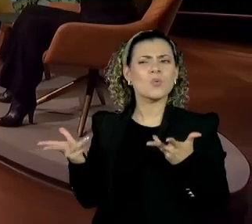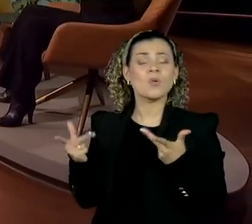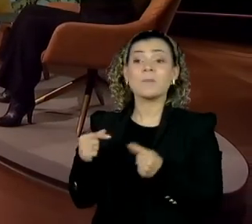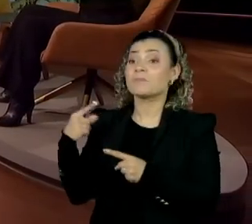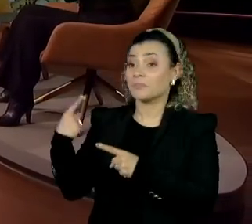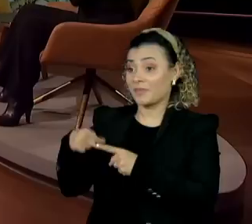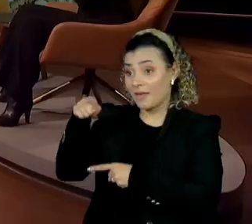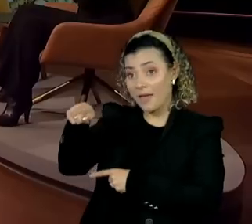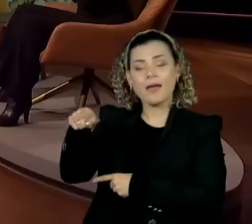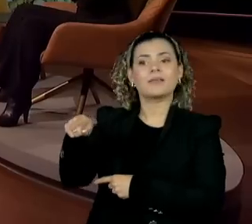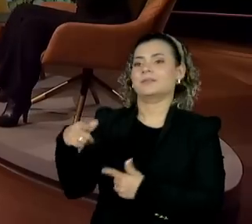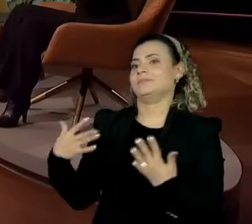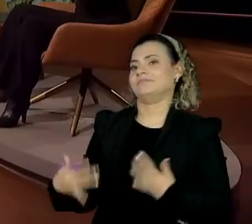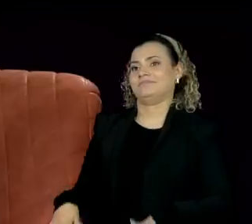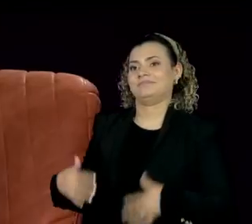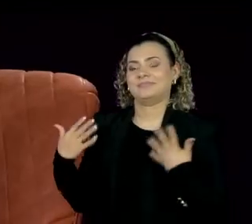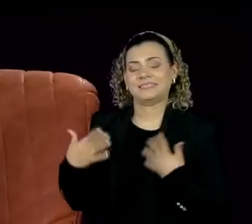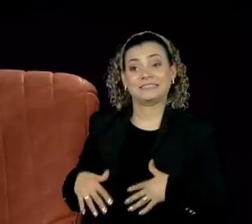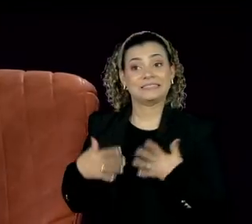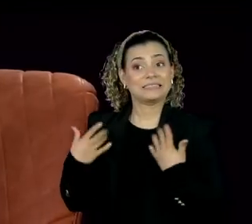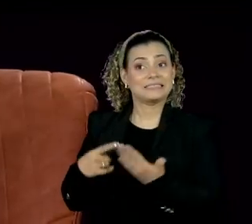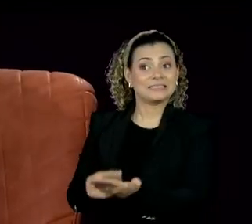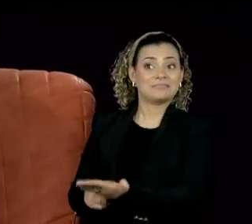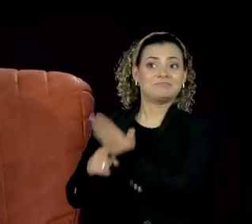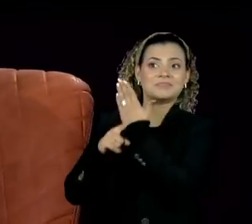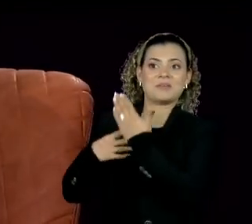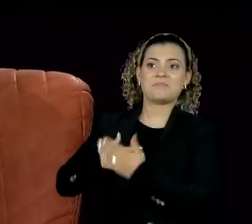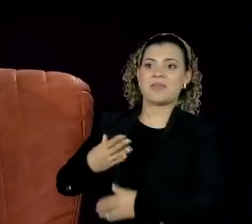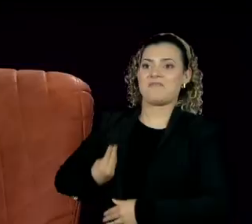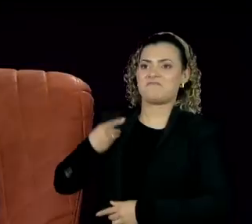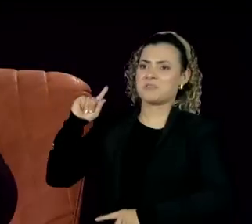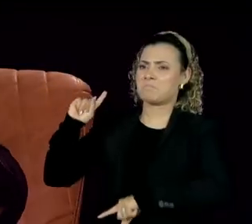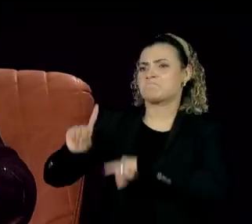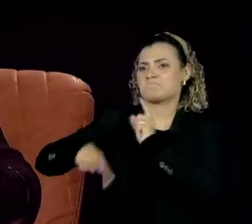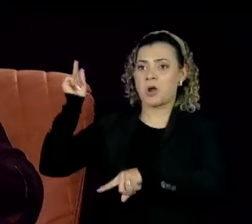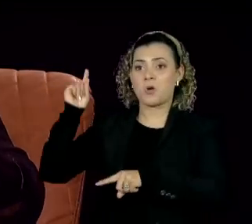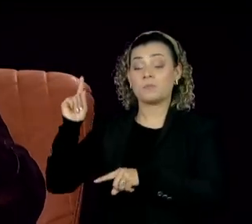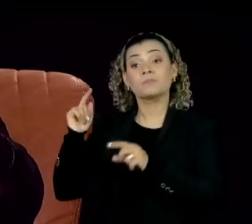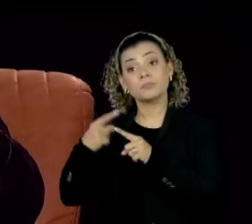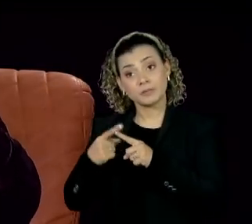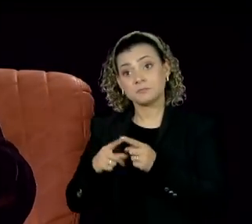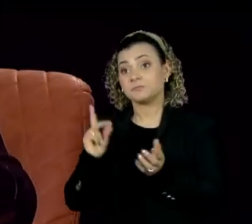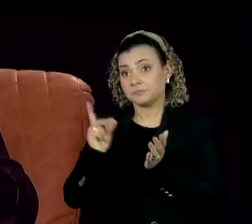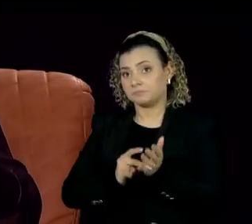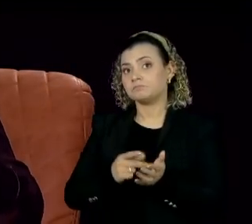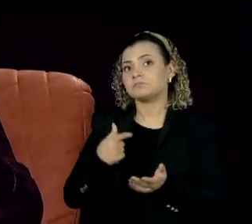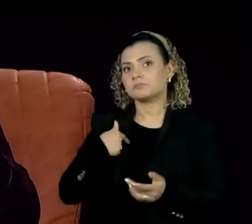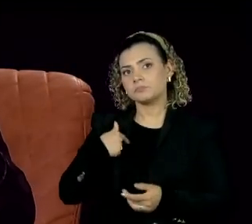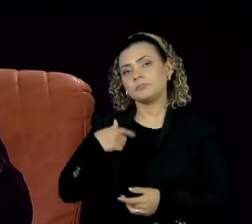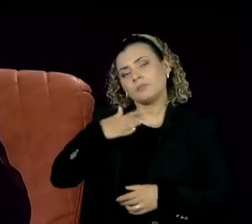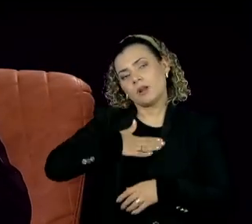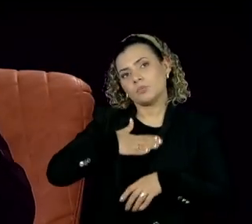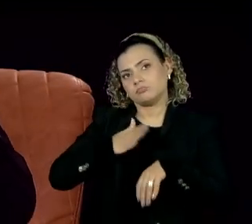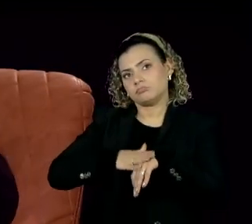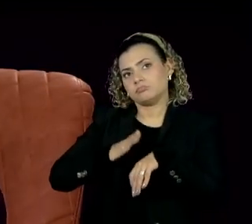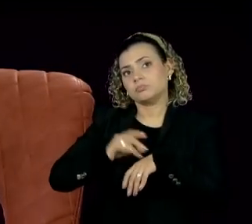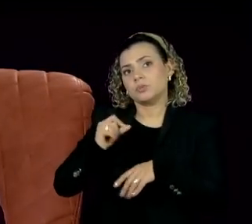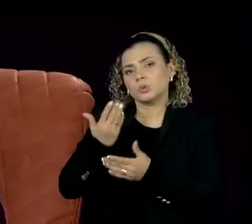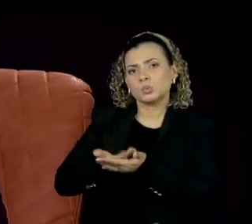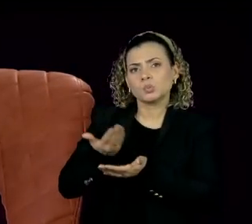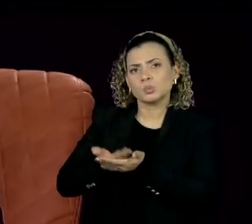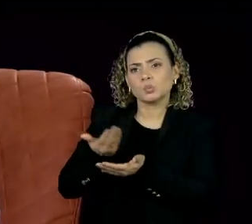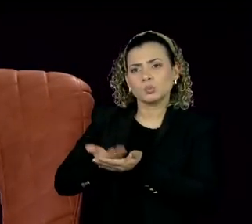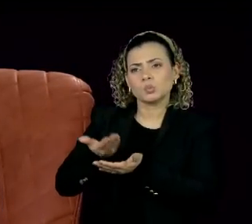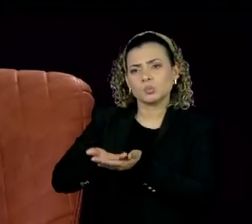ela, para mim, fez uma diferença espetacular na minha vida, porque a gente vem, eu vim, né,